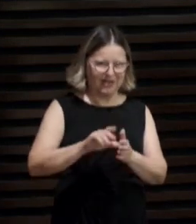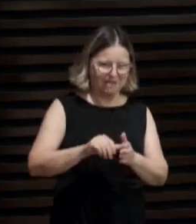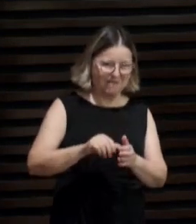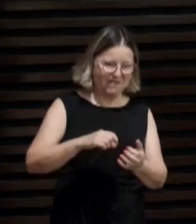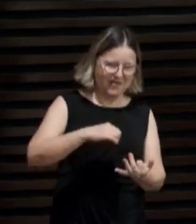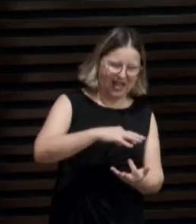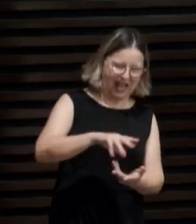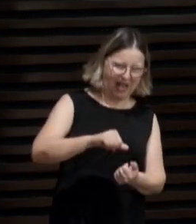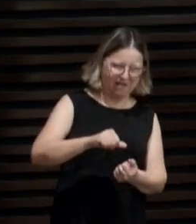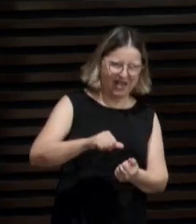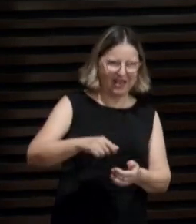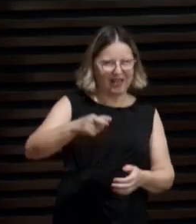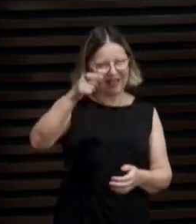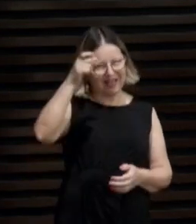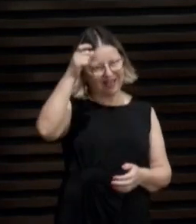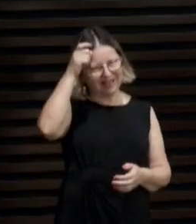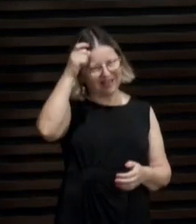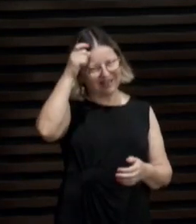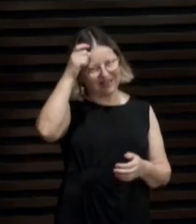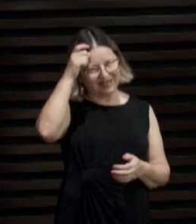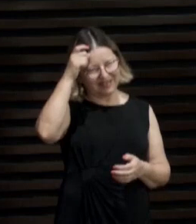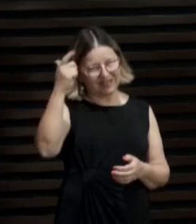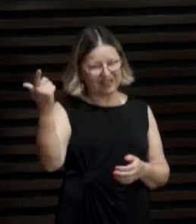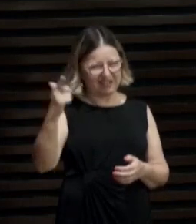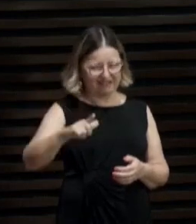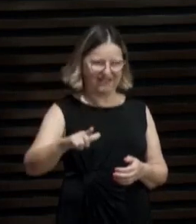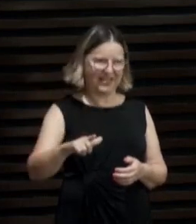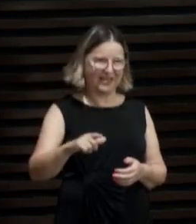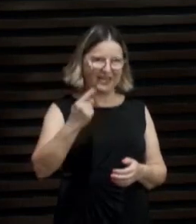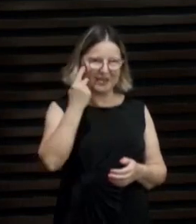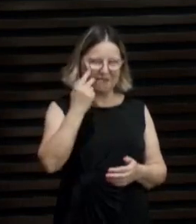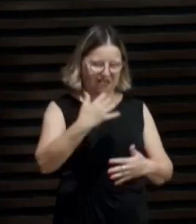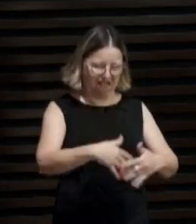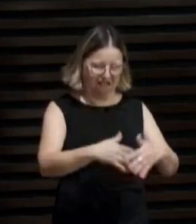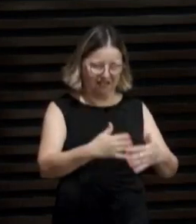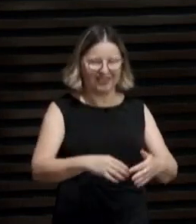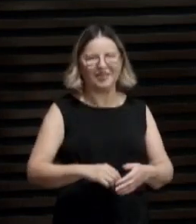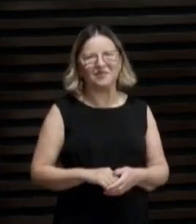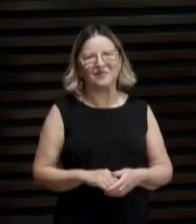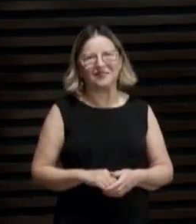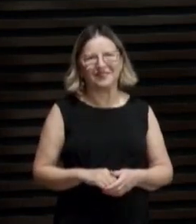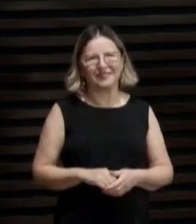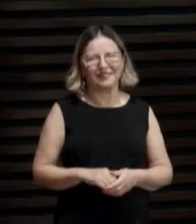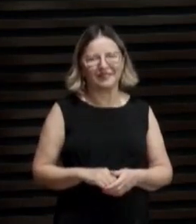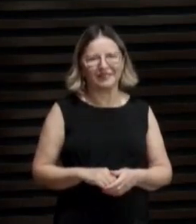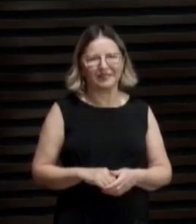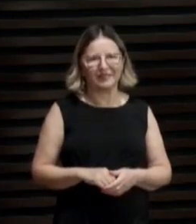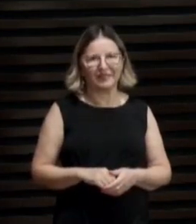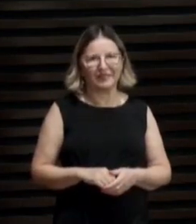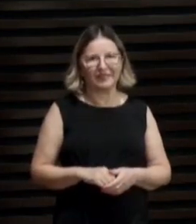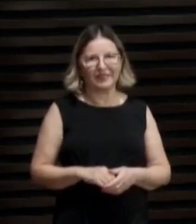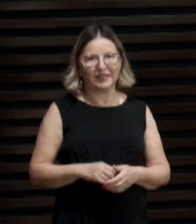Ele vem com a chuteira e as cravas na tua canela. Não dá para a gente achar que dá para viver nas